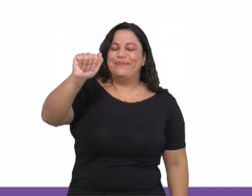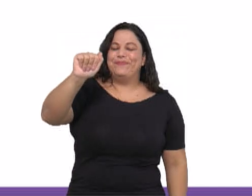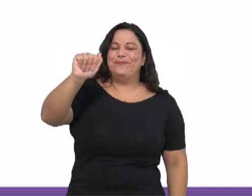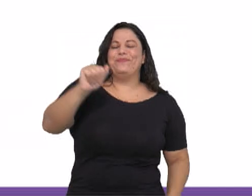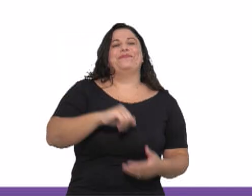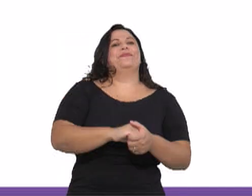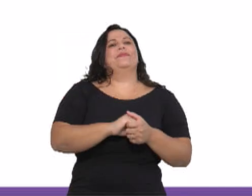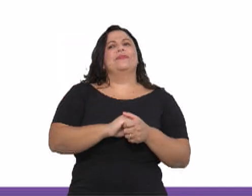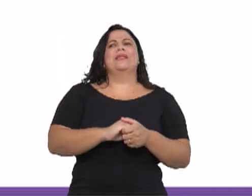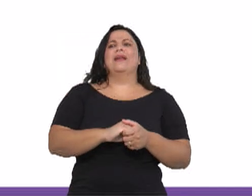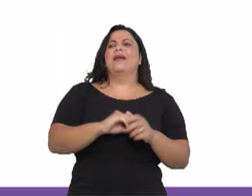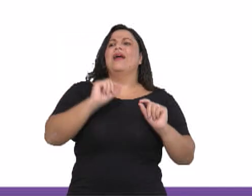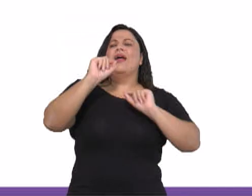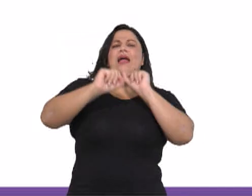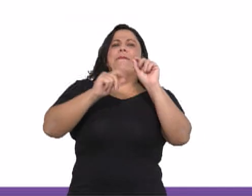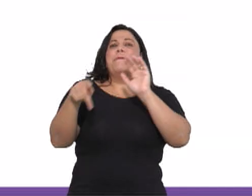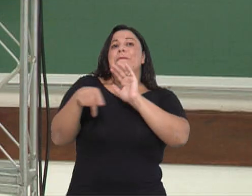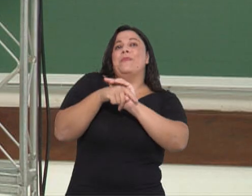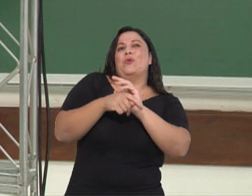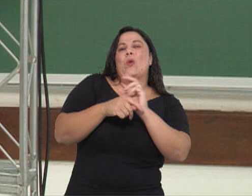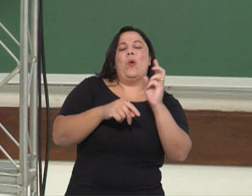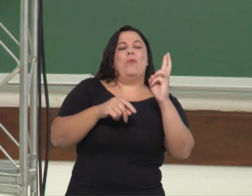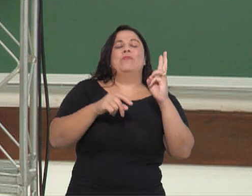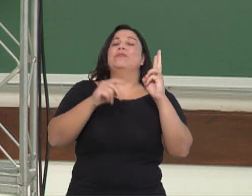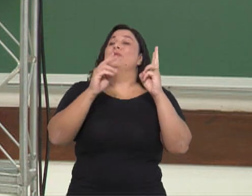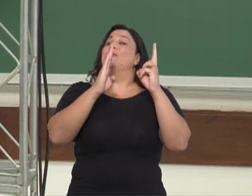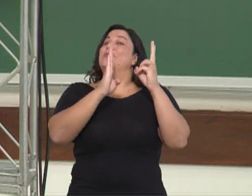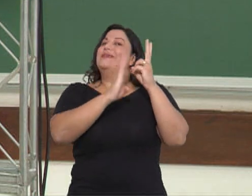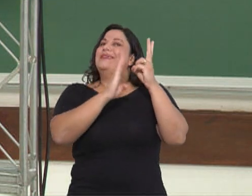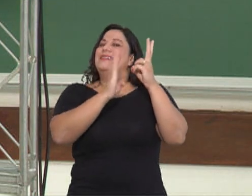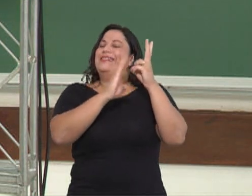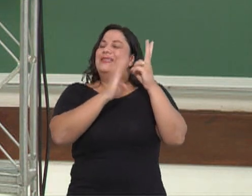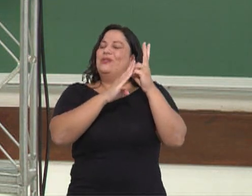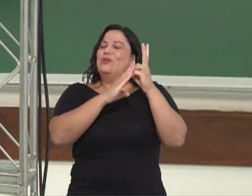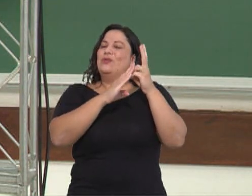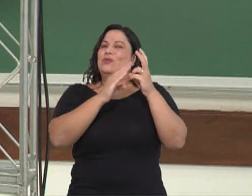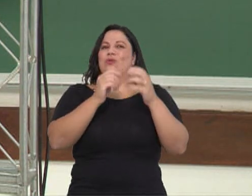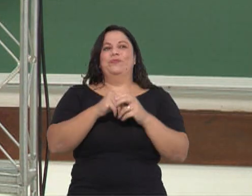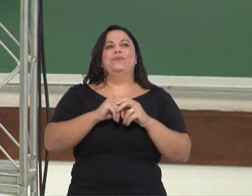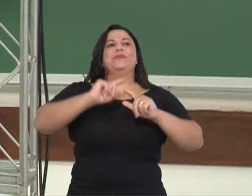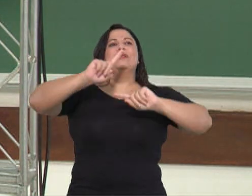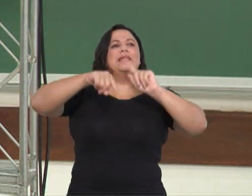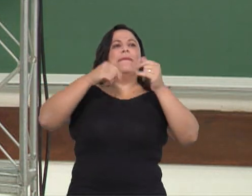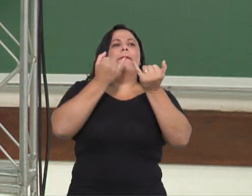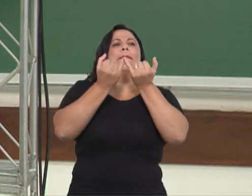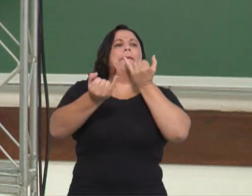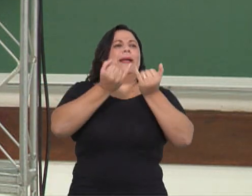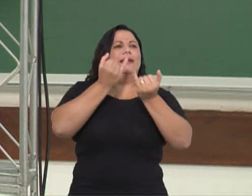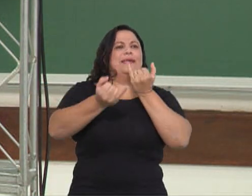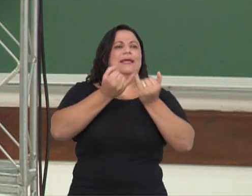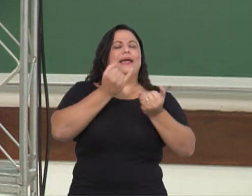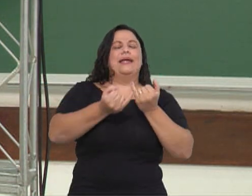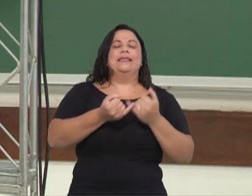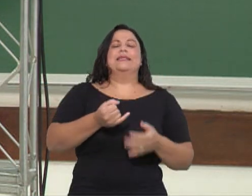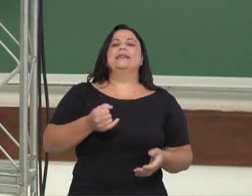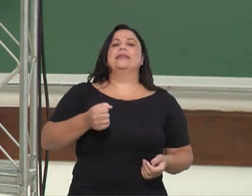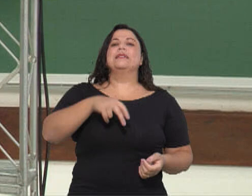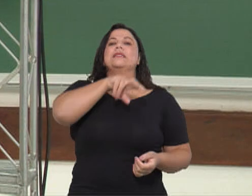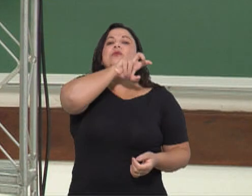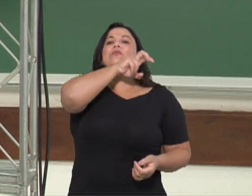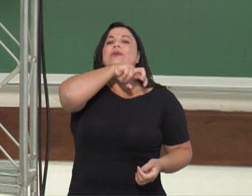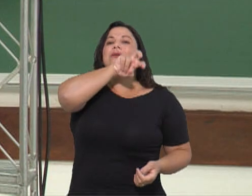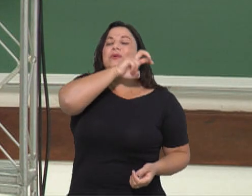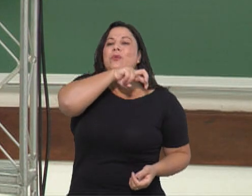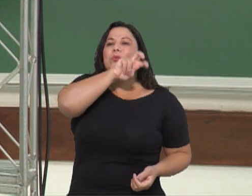cobra, muitas vezes de fogo, em alguns lugares é uma cobra de fogo, em outras é só uma bola de fogo. O boitatá tem